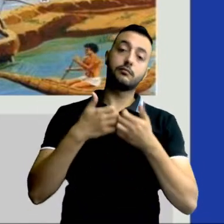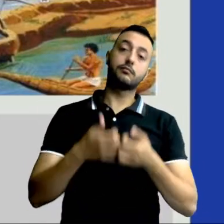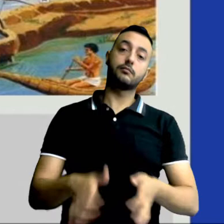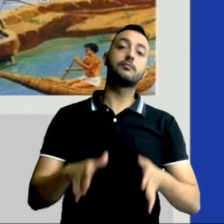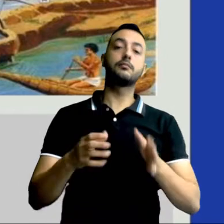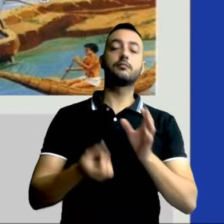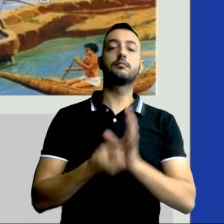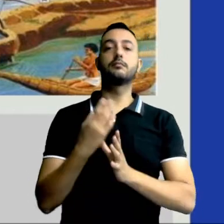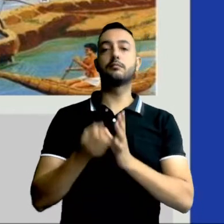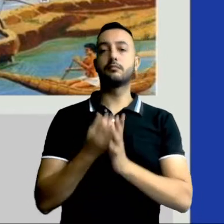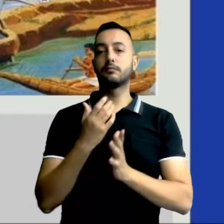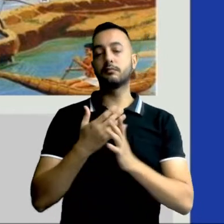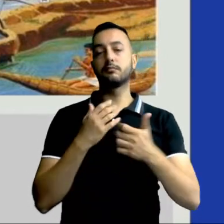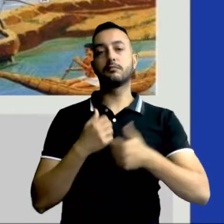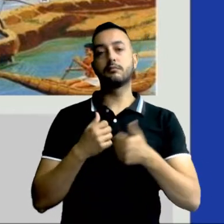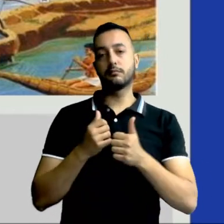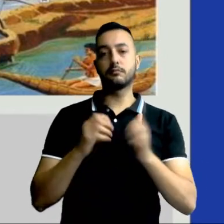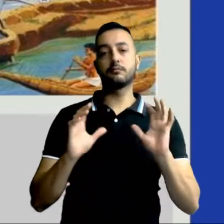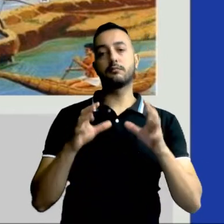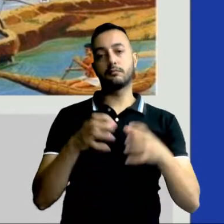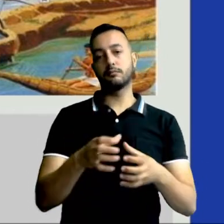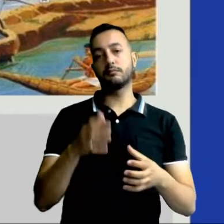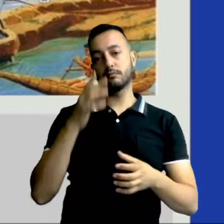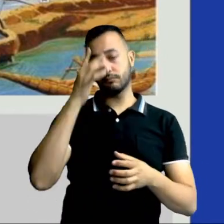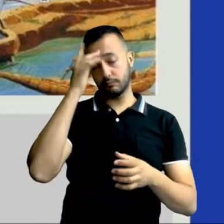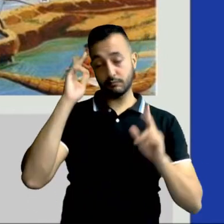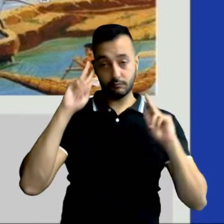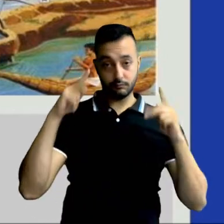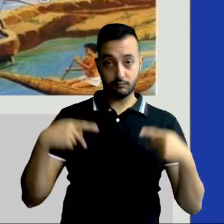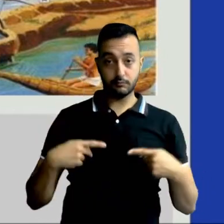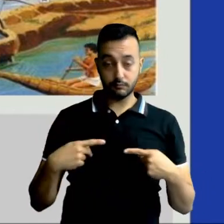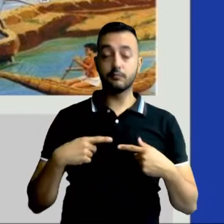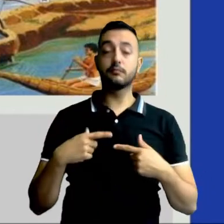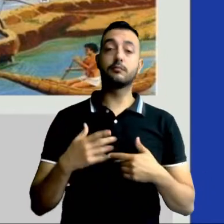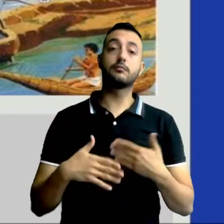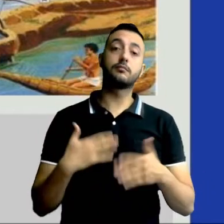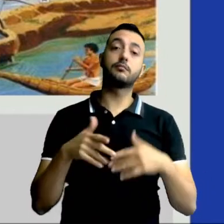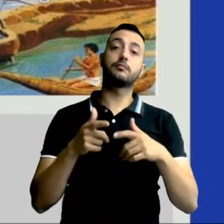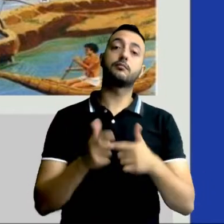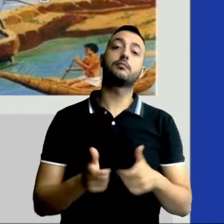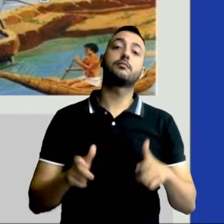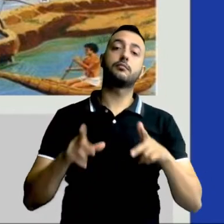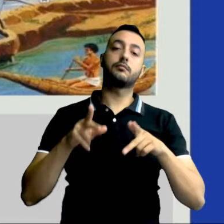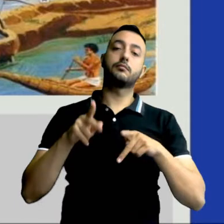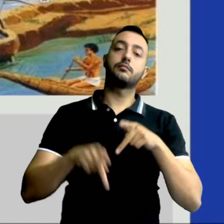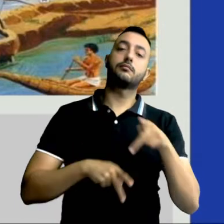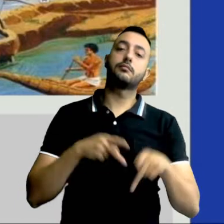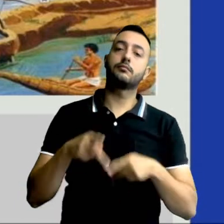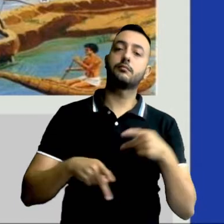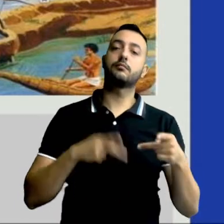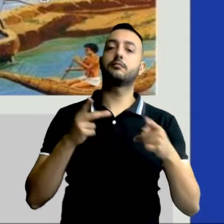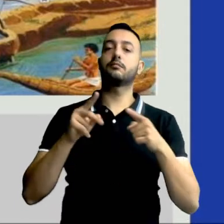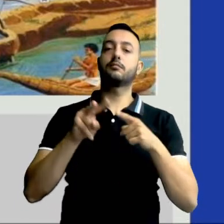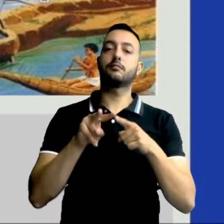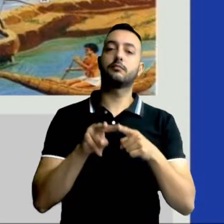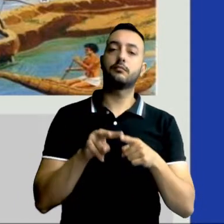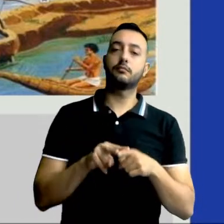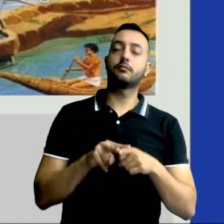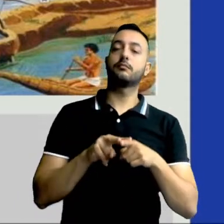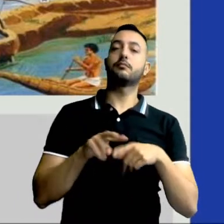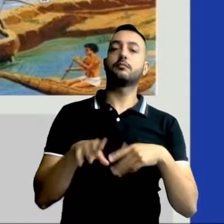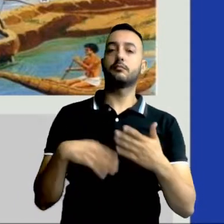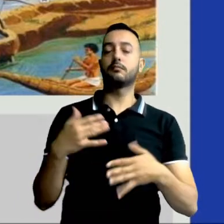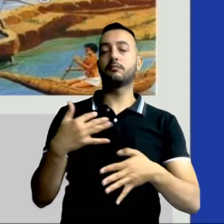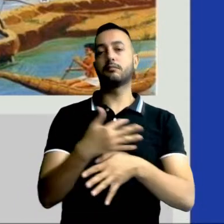início da formação dos primeiros aglomerados humanos e cresceram e se transformavam em povoados Depois envia e